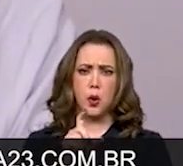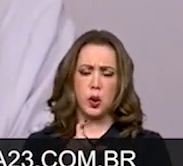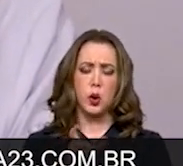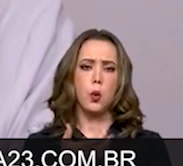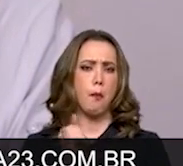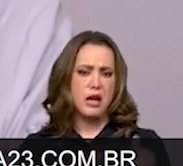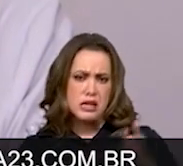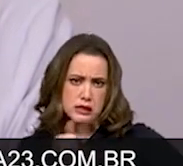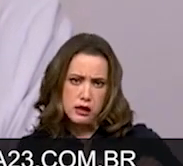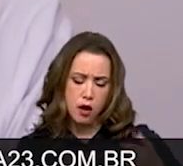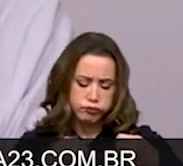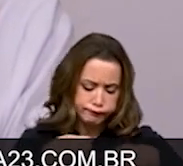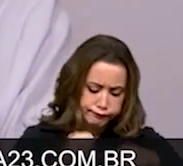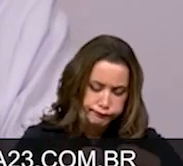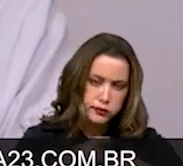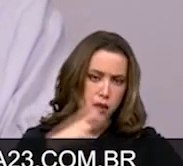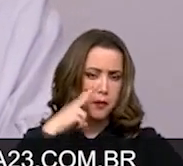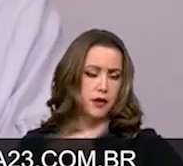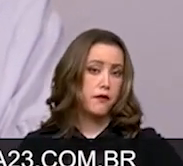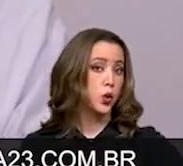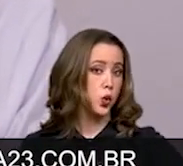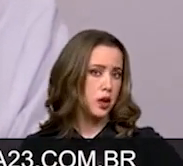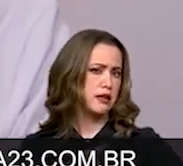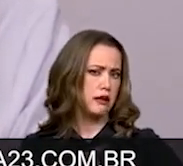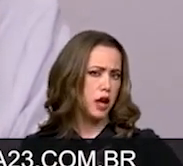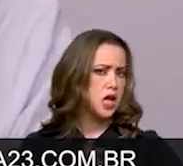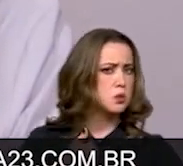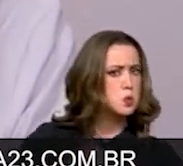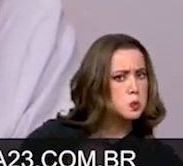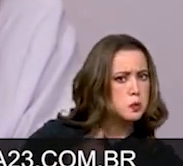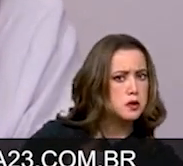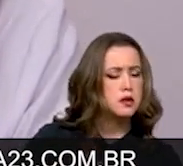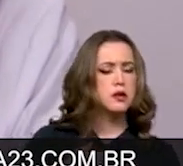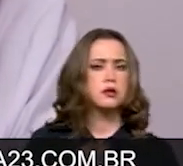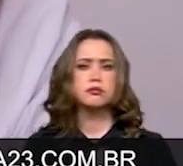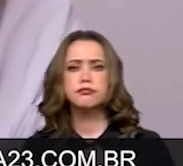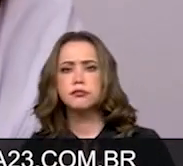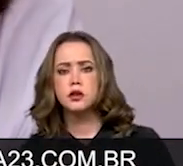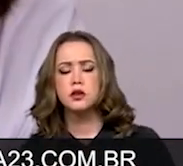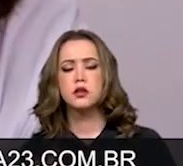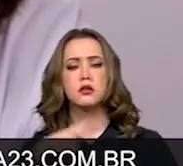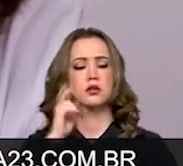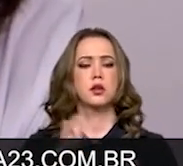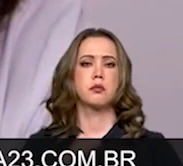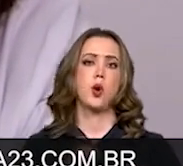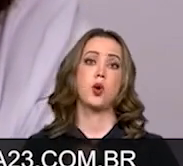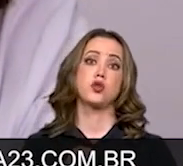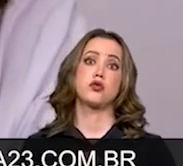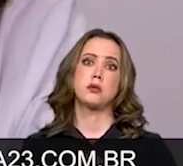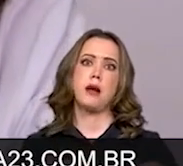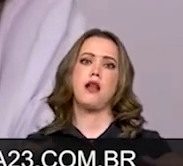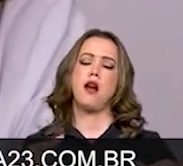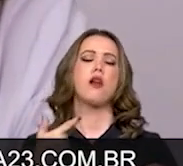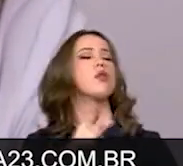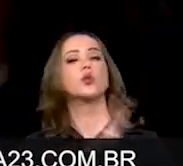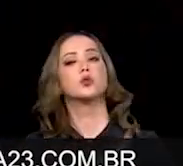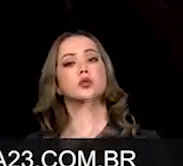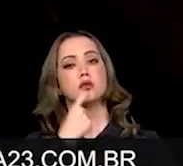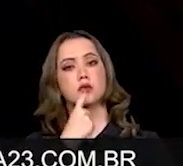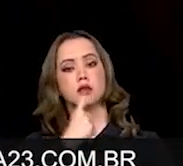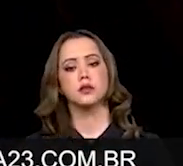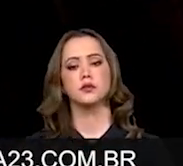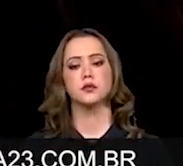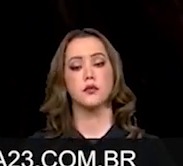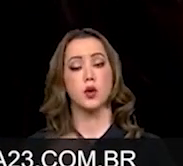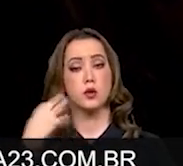momento, para avaliar as doenças infecciosas, né? Você tem uma série de doenças que elas podem ser transmitidas pelo sangue.